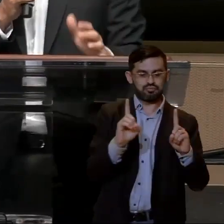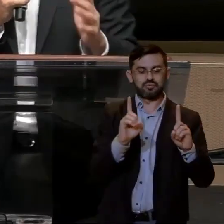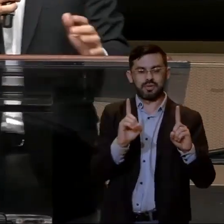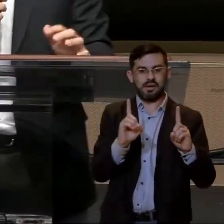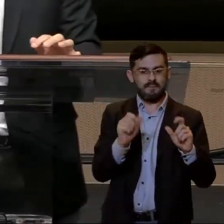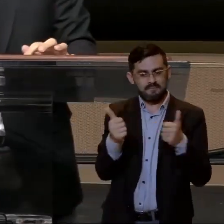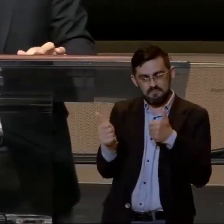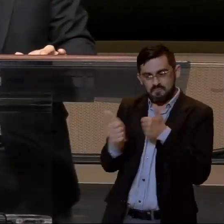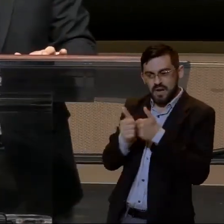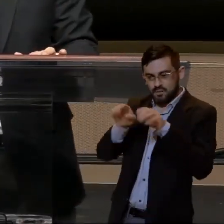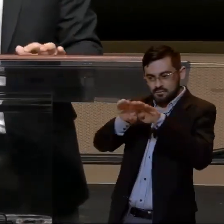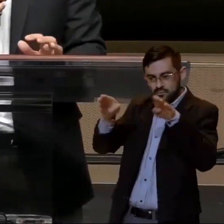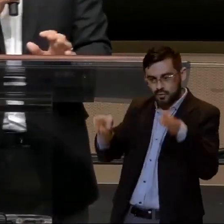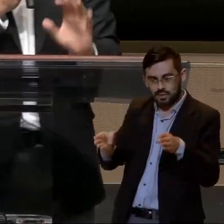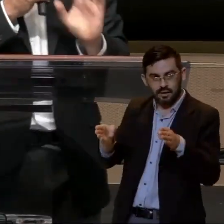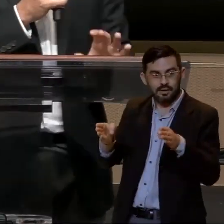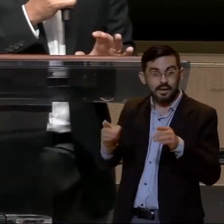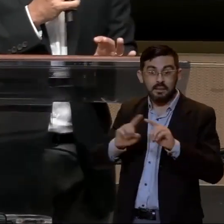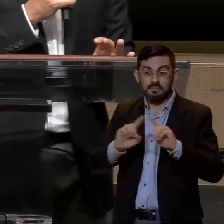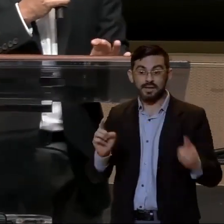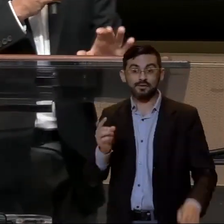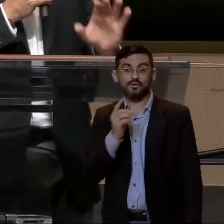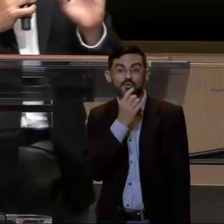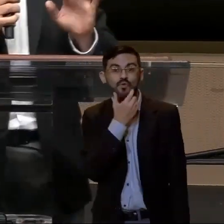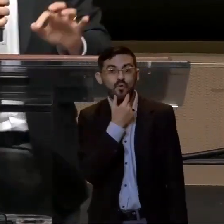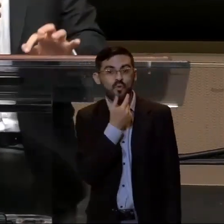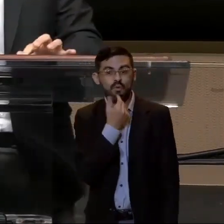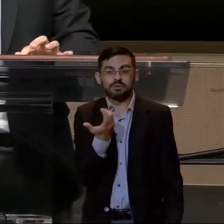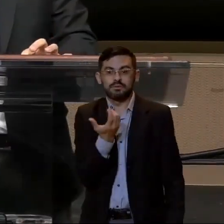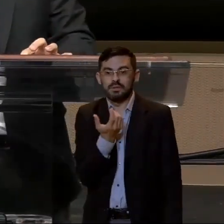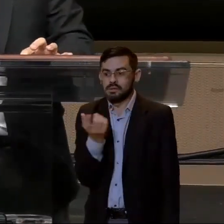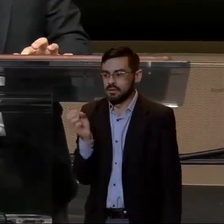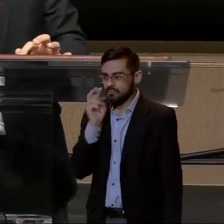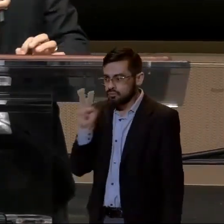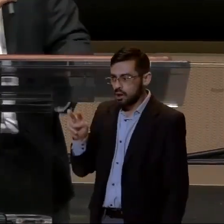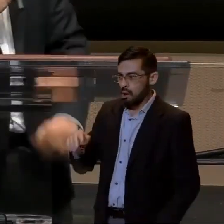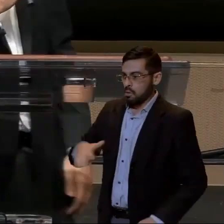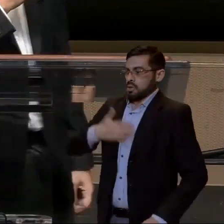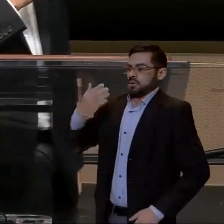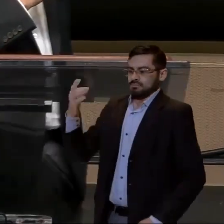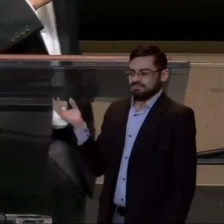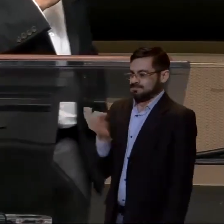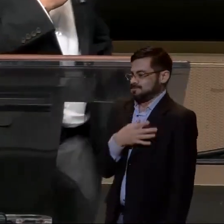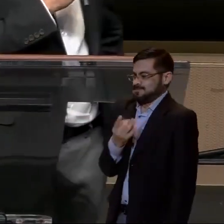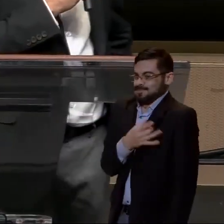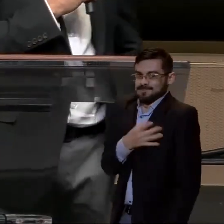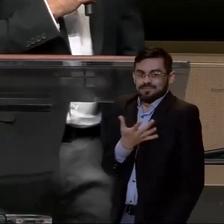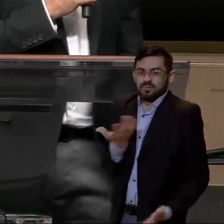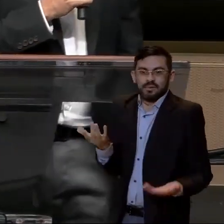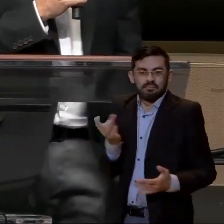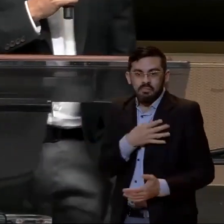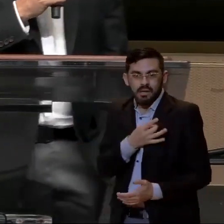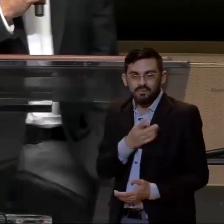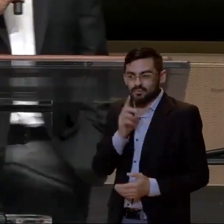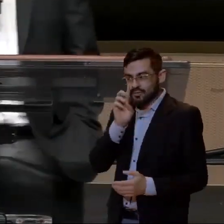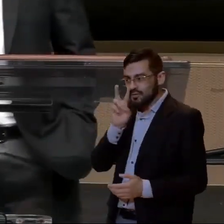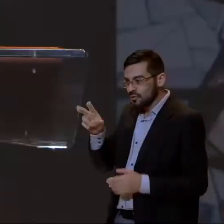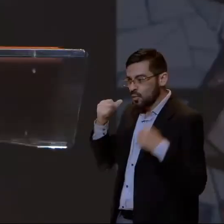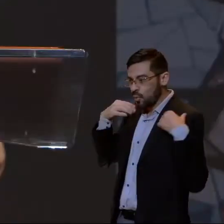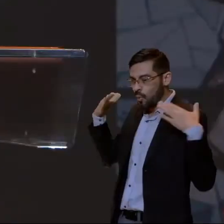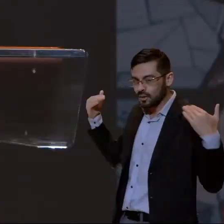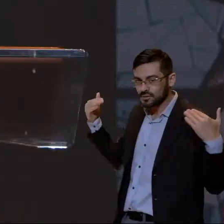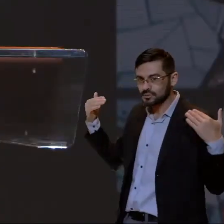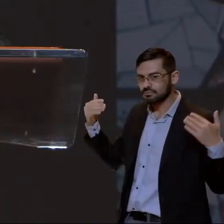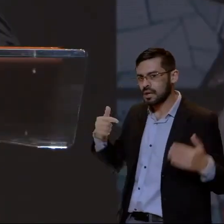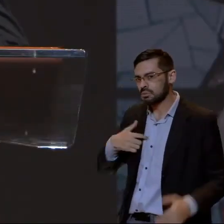de pé, do lado do altar. E Zacarias teve muito medo. Eu